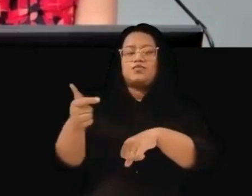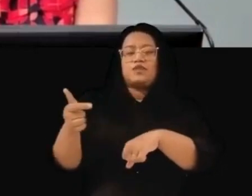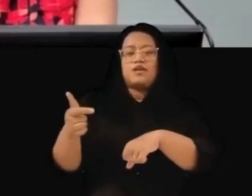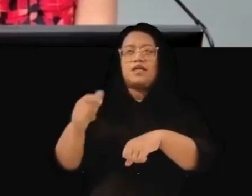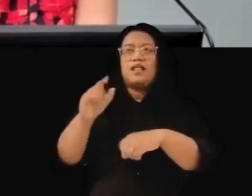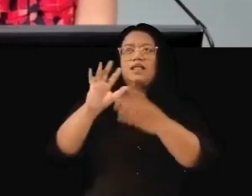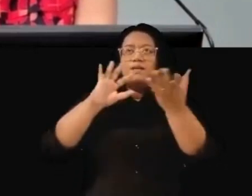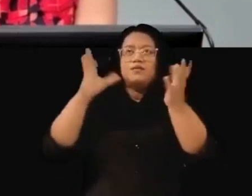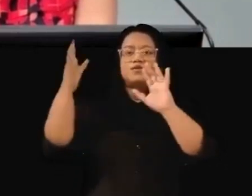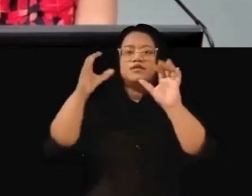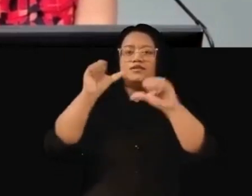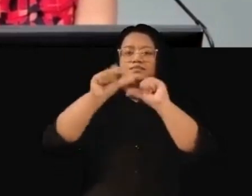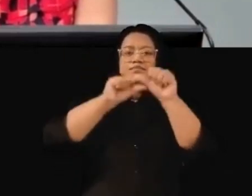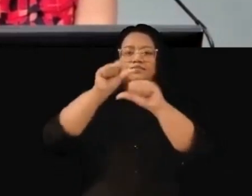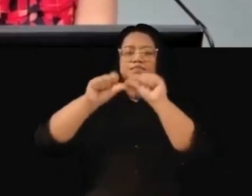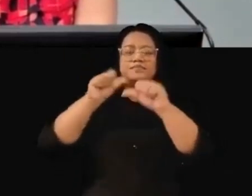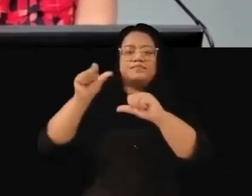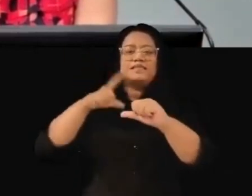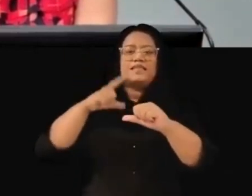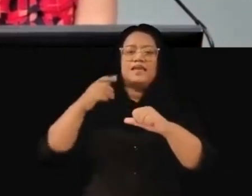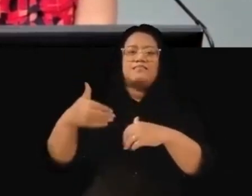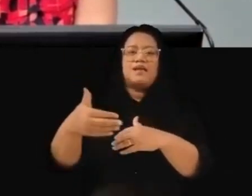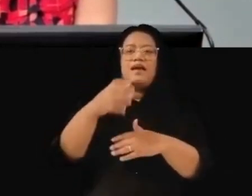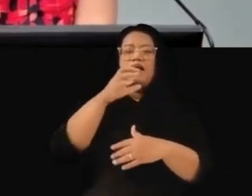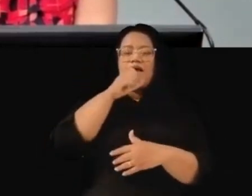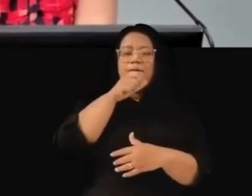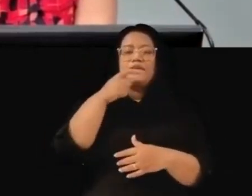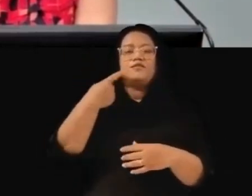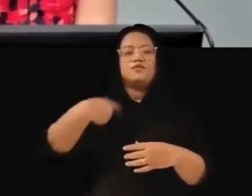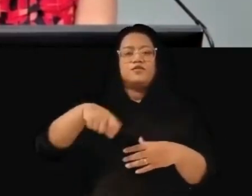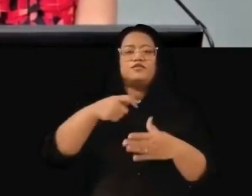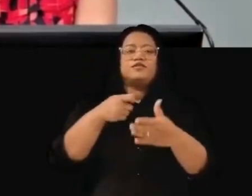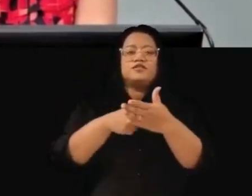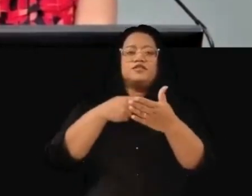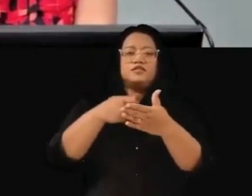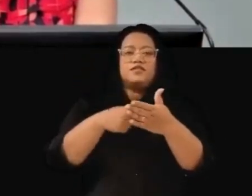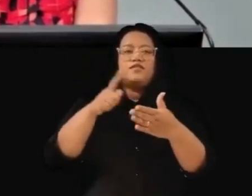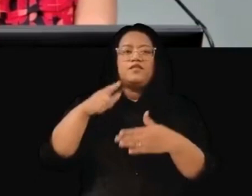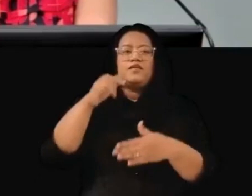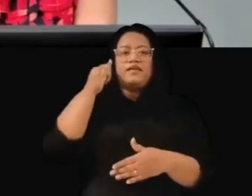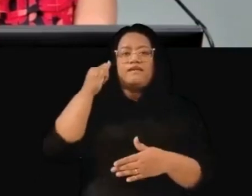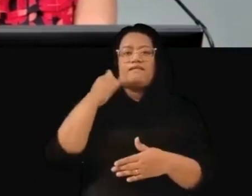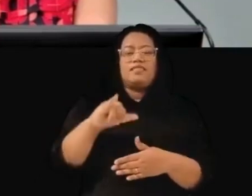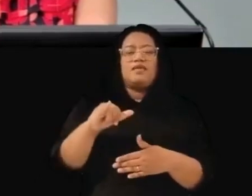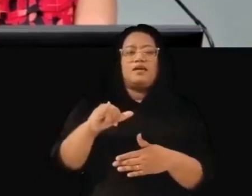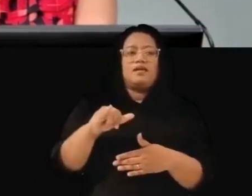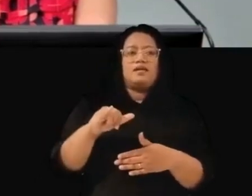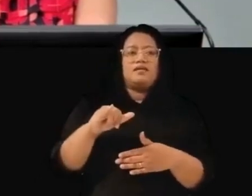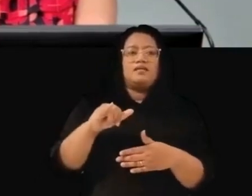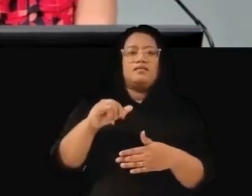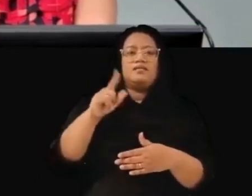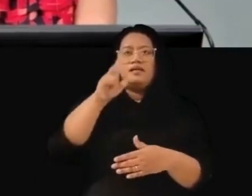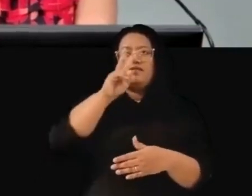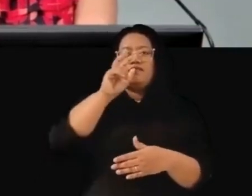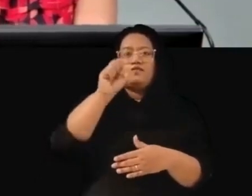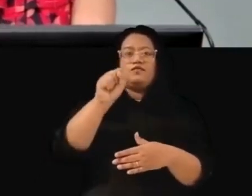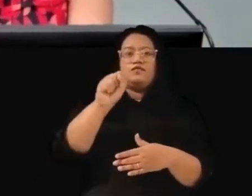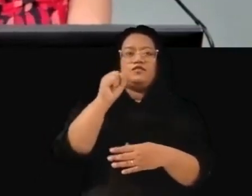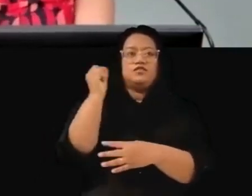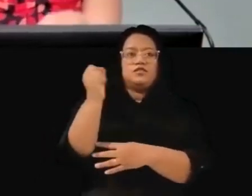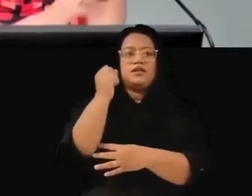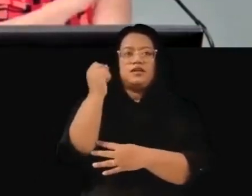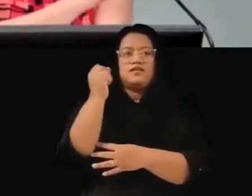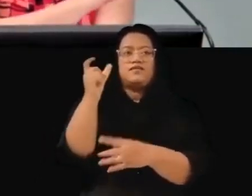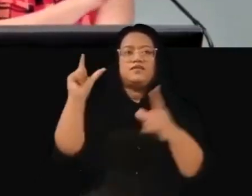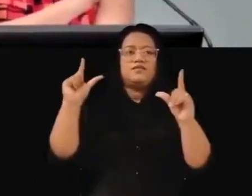climáticas já estão em curso e o nosso desafio agora é evitar que elas se tornem a mais agudas. Não sei se eu ajudei na